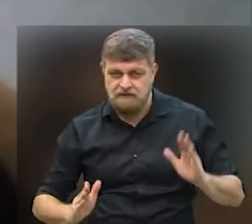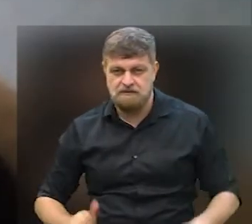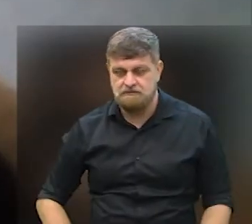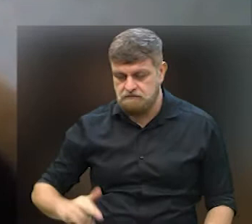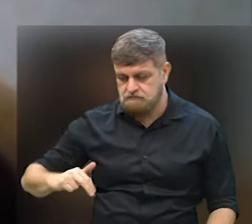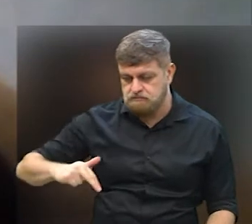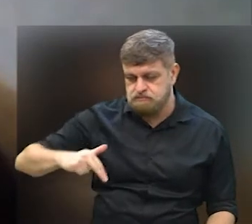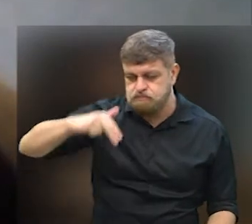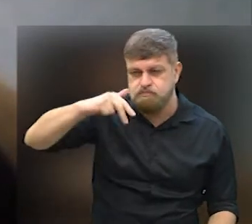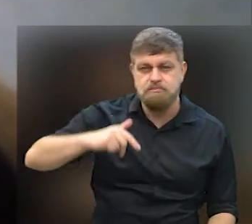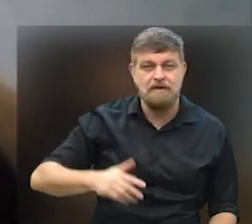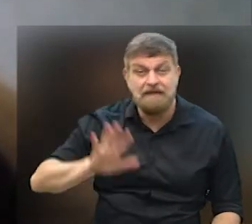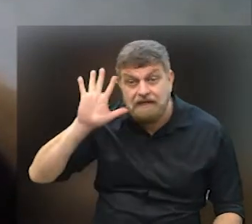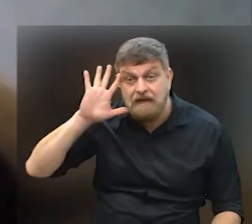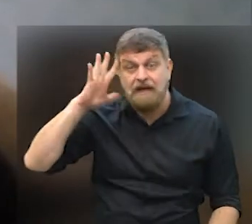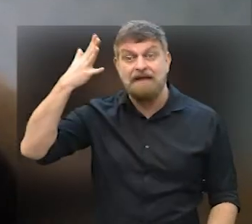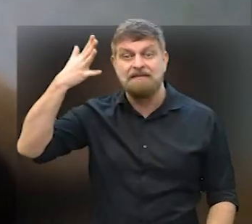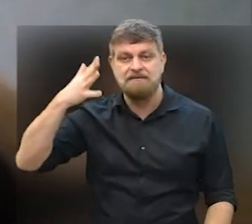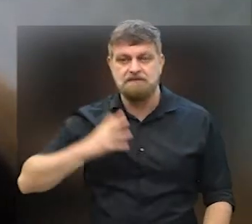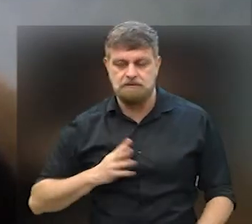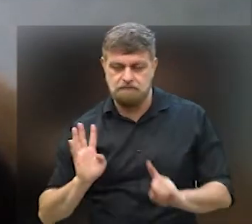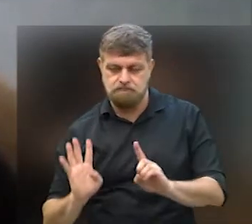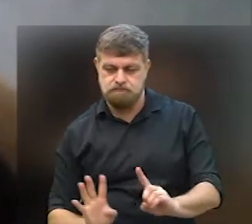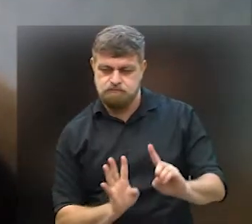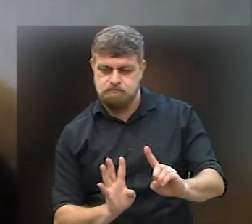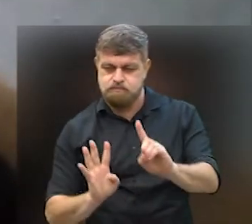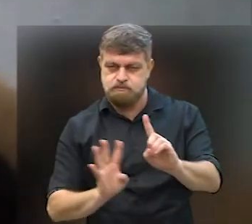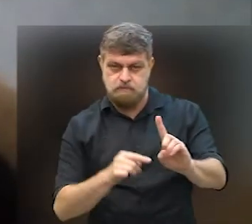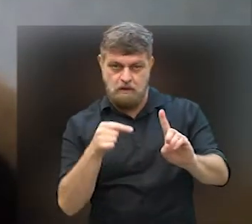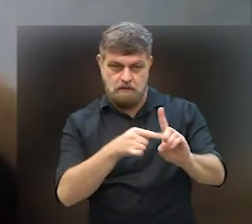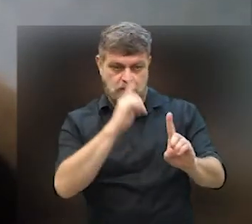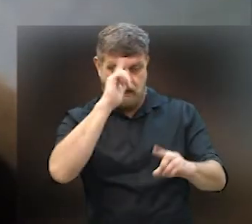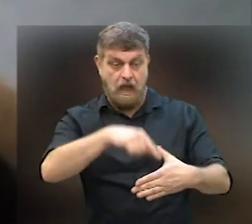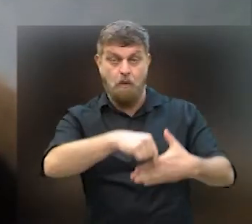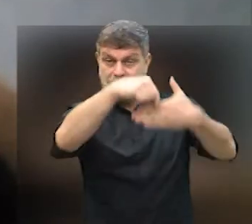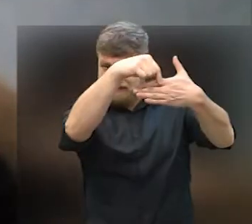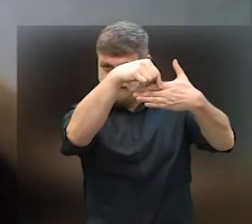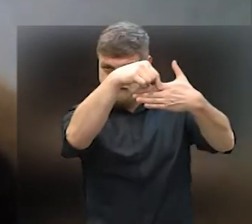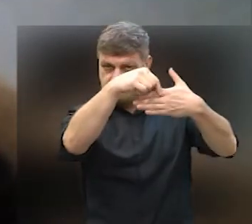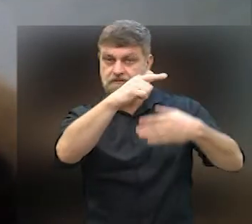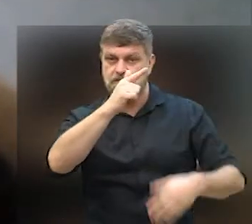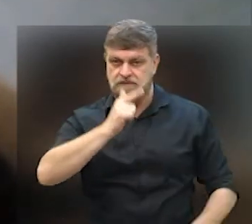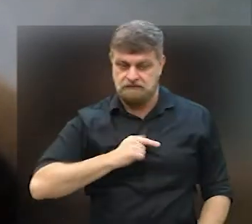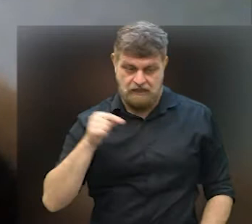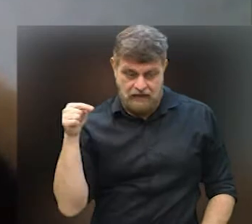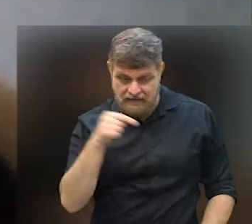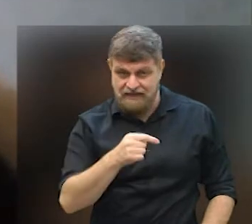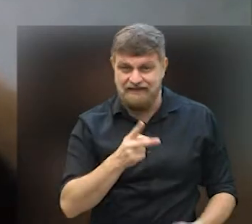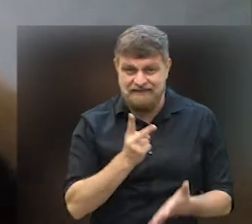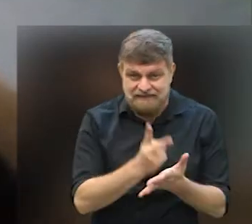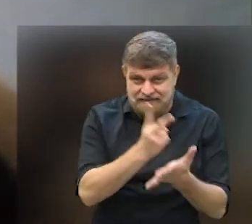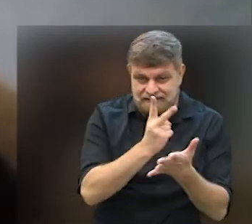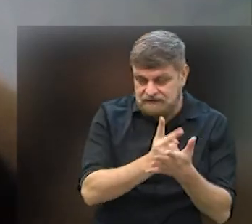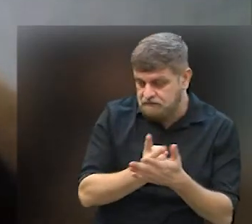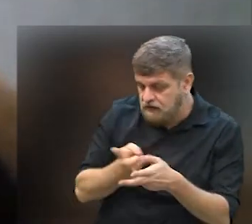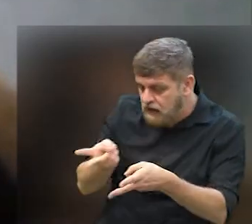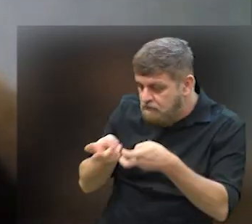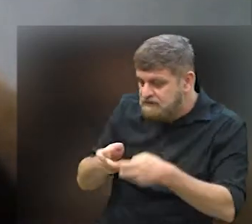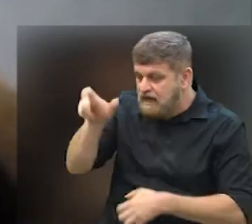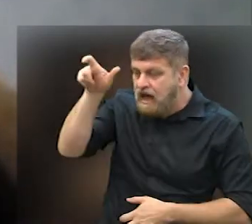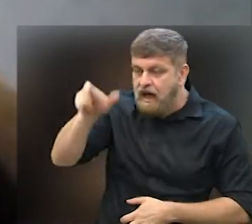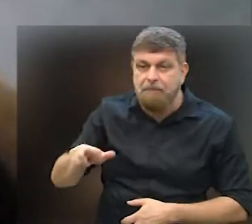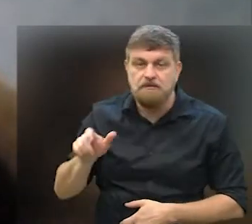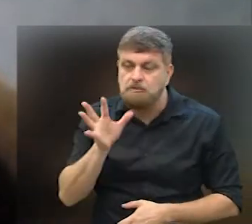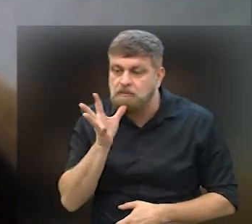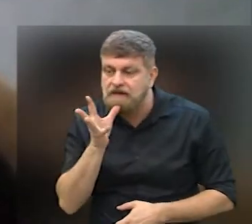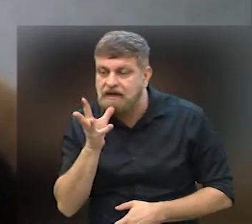ritmo, quem decide realmente o ritmo, de modo geral, é o líder, o guia líder. Mas, de modo geral, ele tenta sempre buscar o ritmo do mais lento